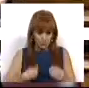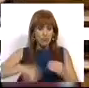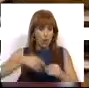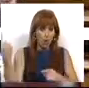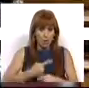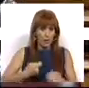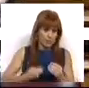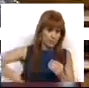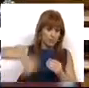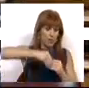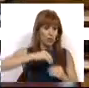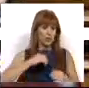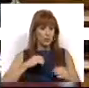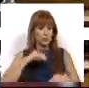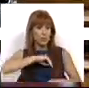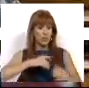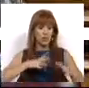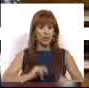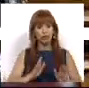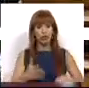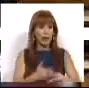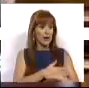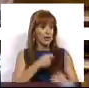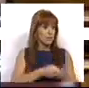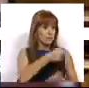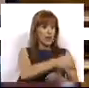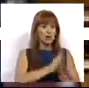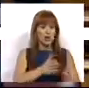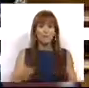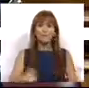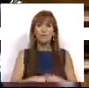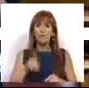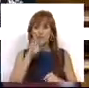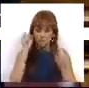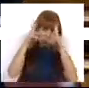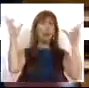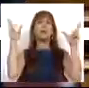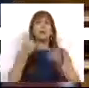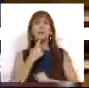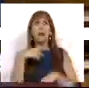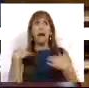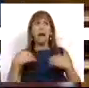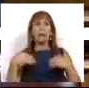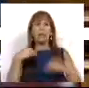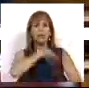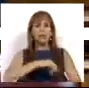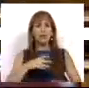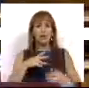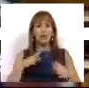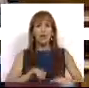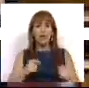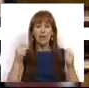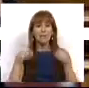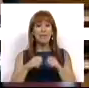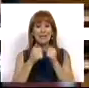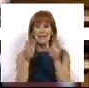repor o subsídio de férias que já tinha sido pago e que, portanto, que acordassem e percebessem que o subsídio de férias era para pagar a